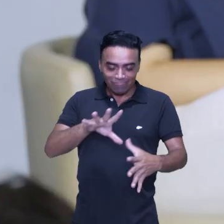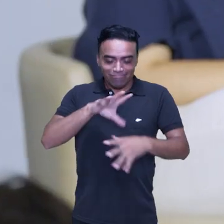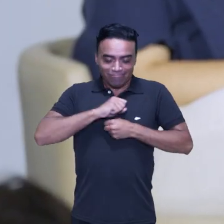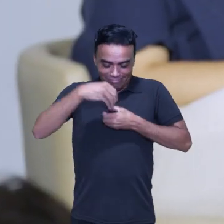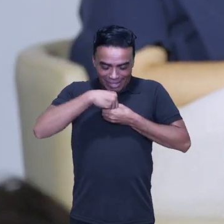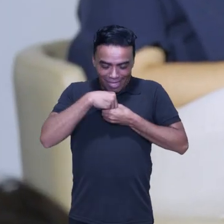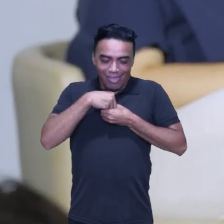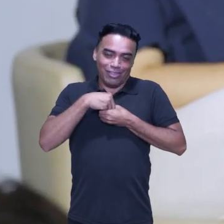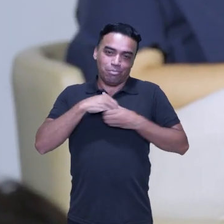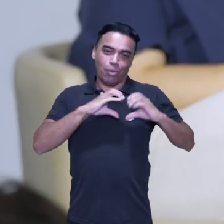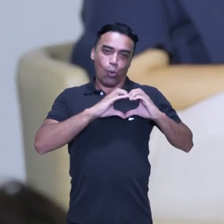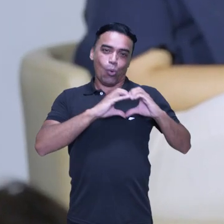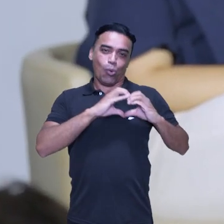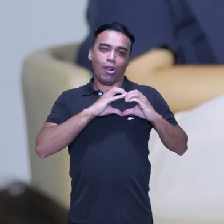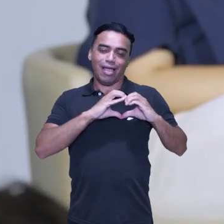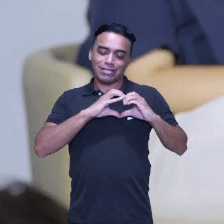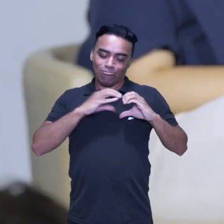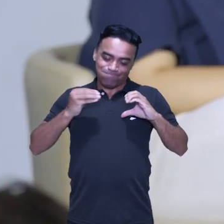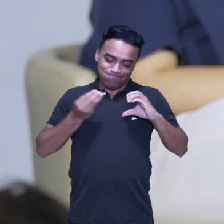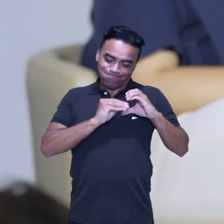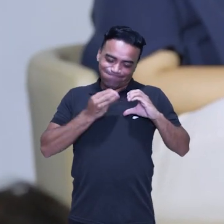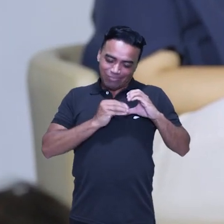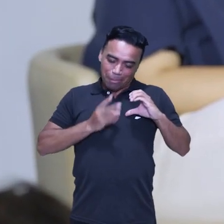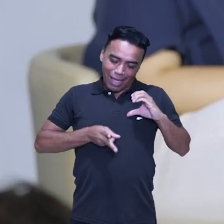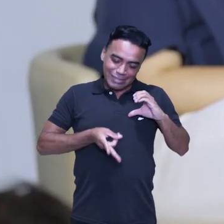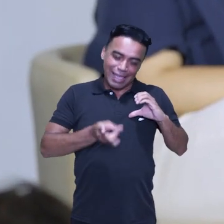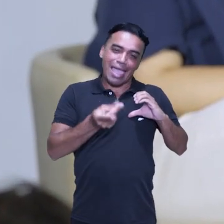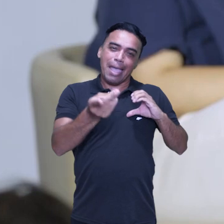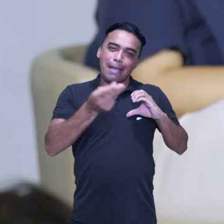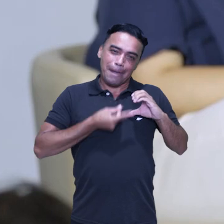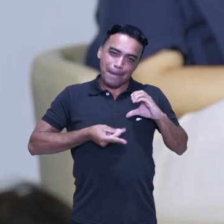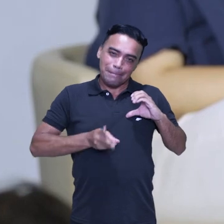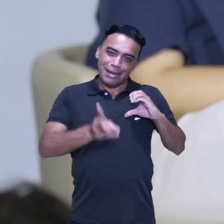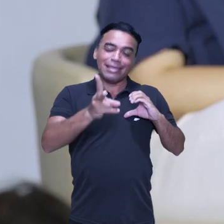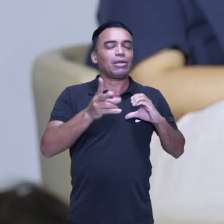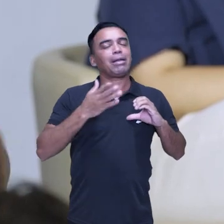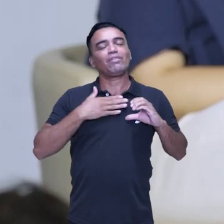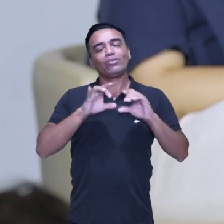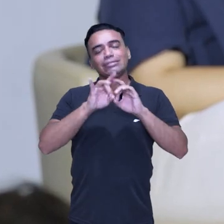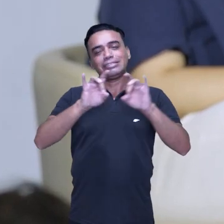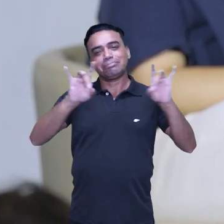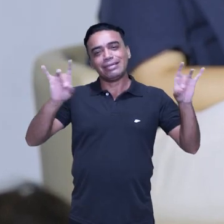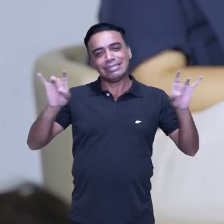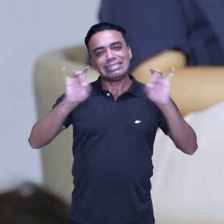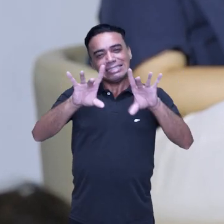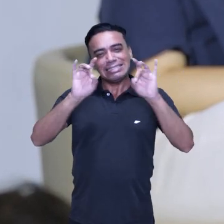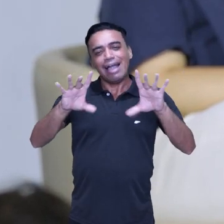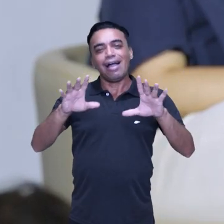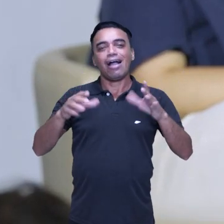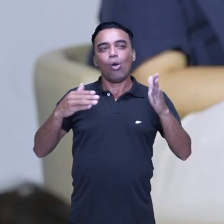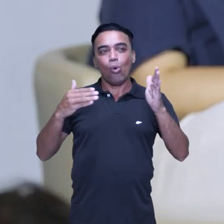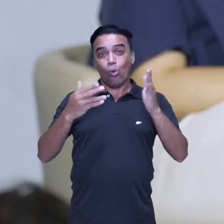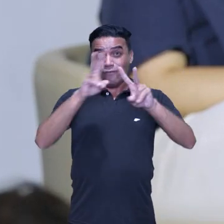meu coração e vou tê-los no meu coração para sempre. Foi muito, muito, muito especial fazer parte desse Muros